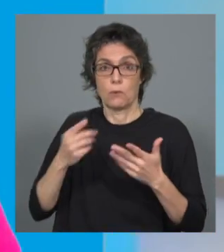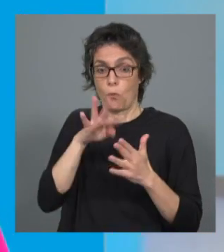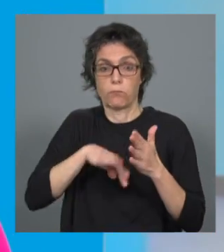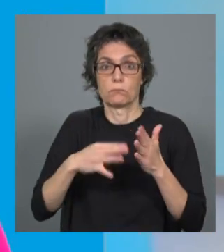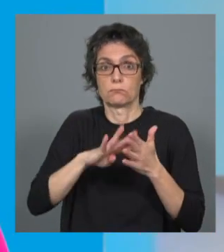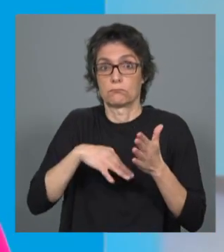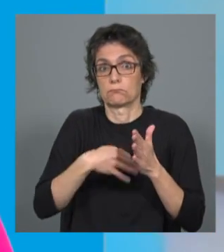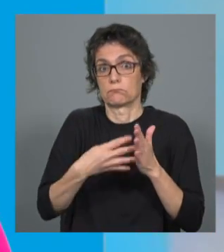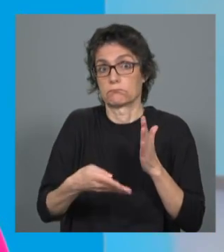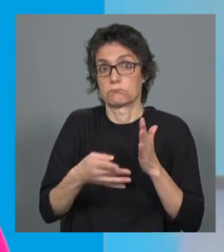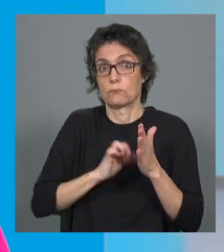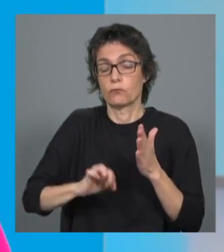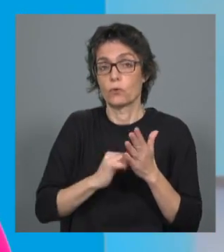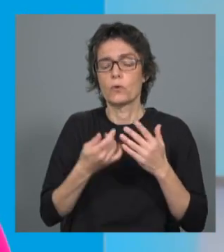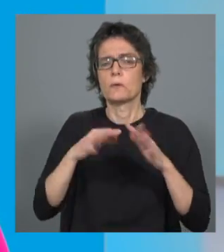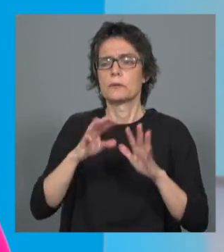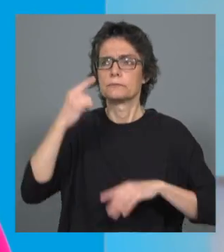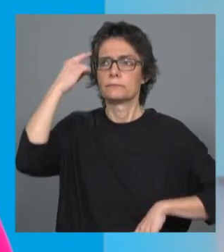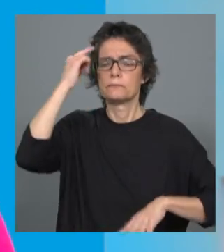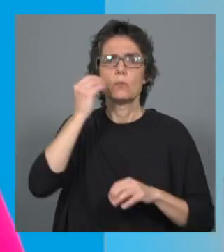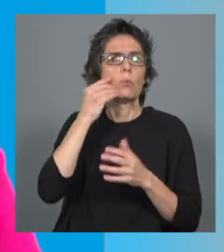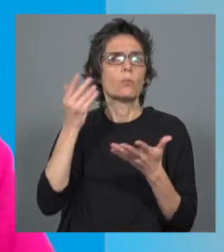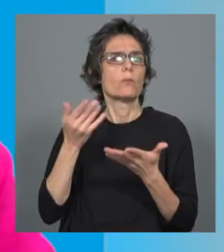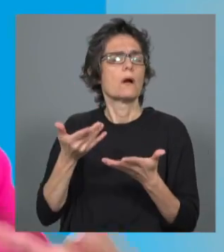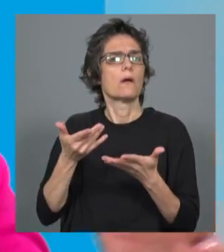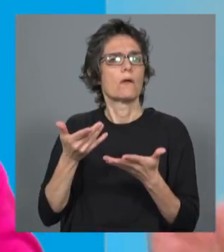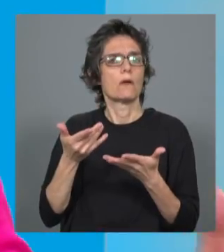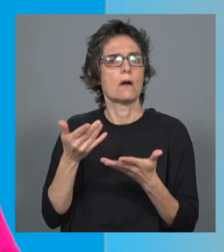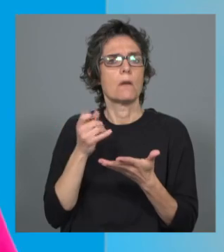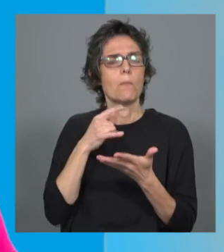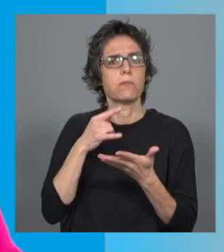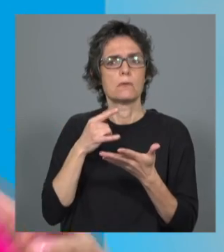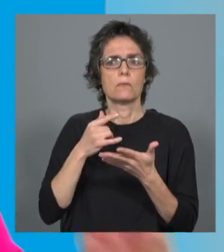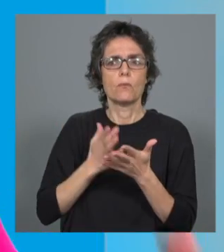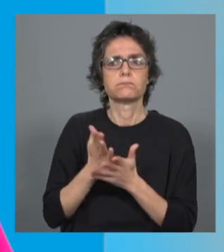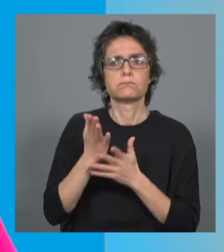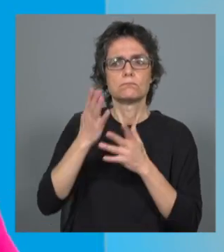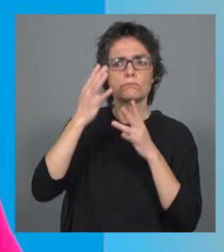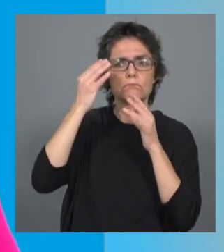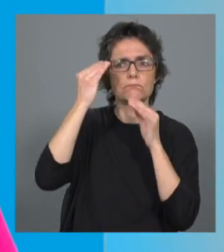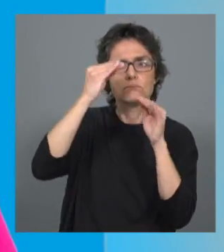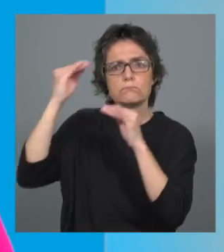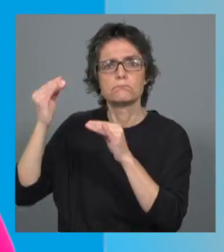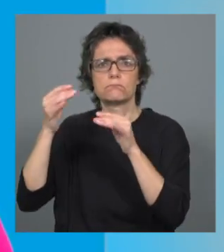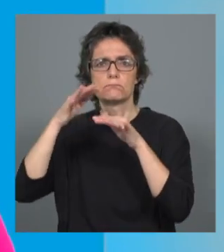como é que poderíamos chegar a esta imensidão de alunos e de